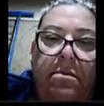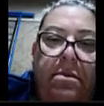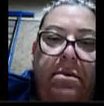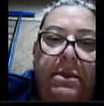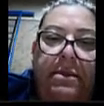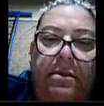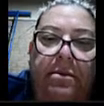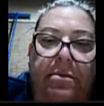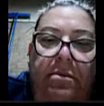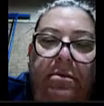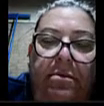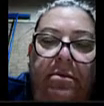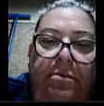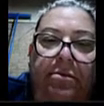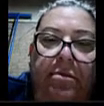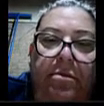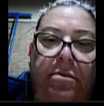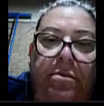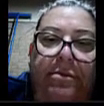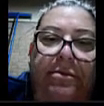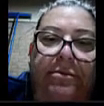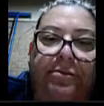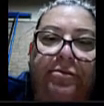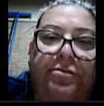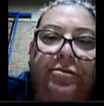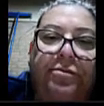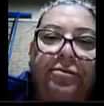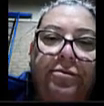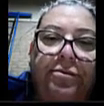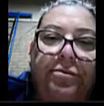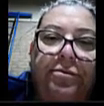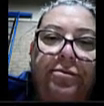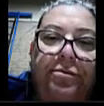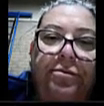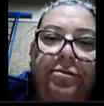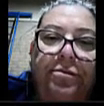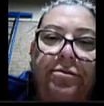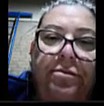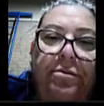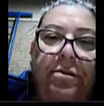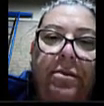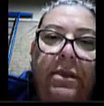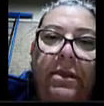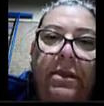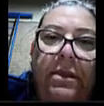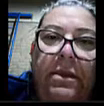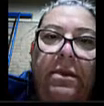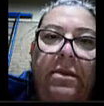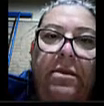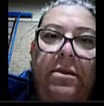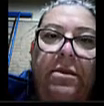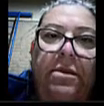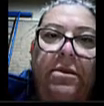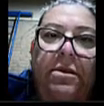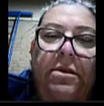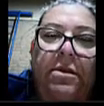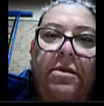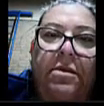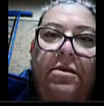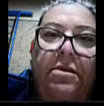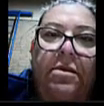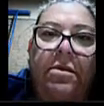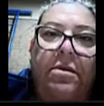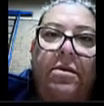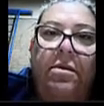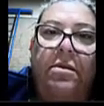importante, vale a pena, tanto para professores como para as crianças, né? Aí a gente volta um pouquinho nessa questão